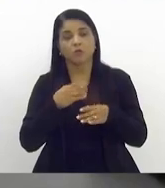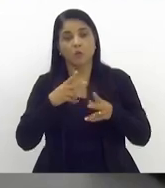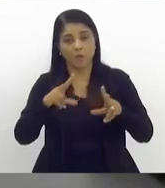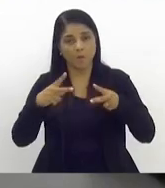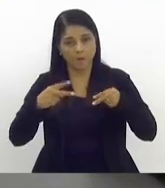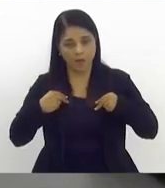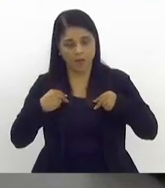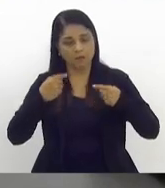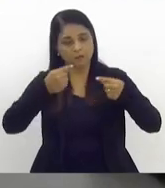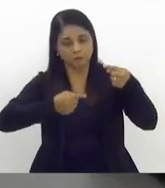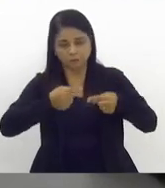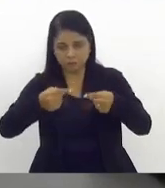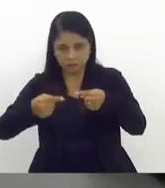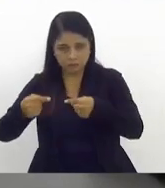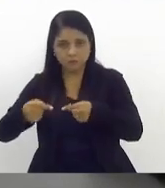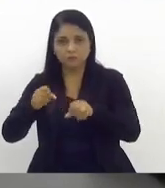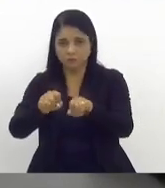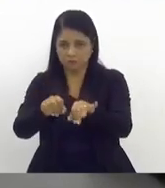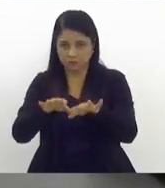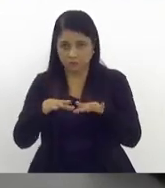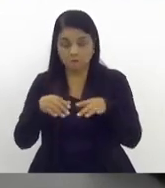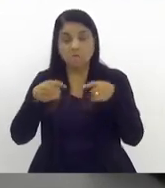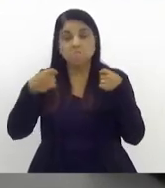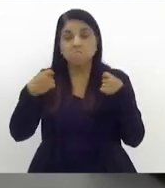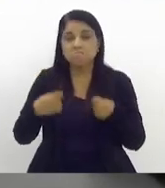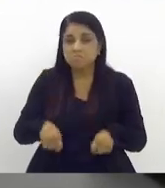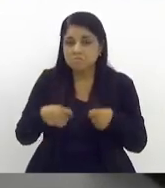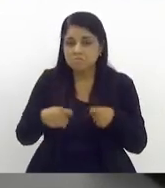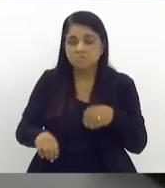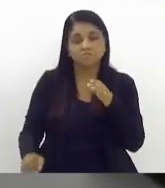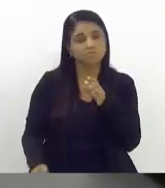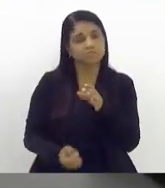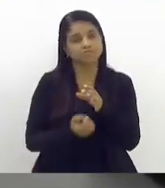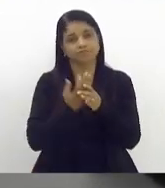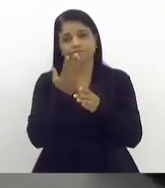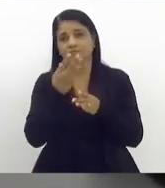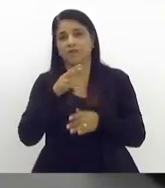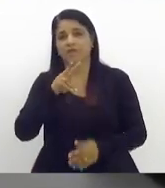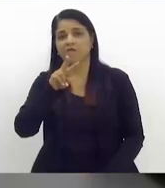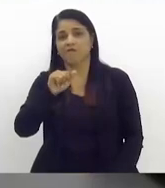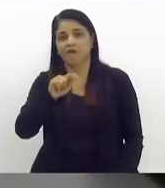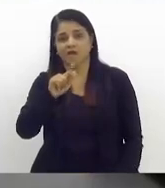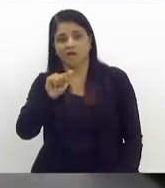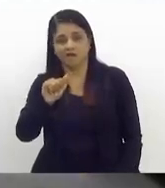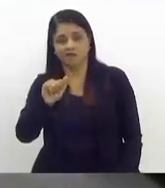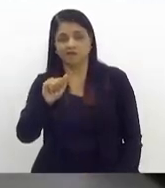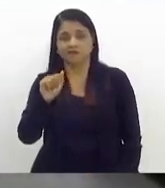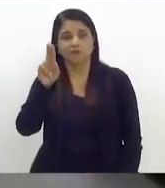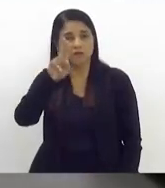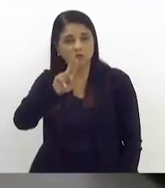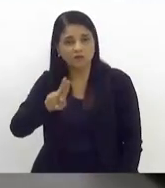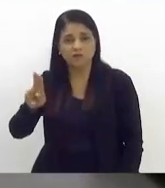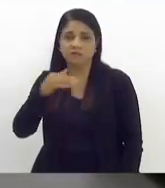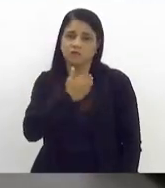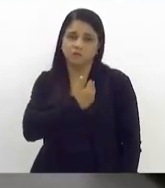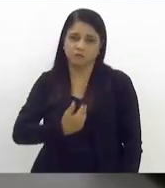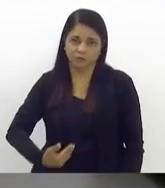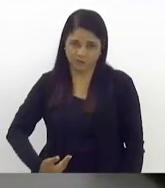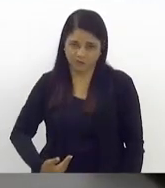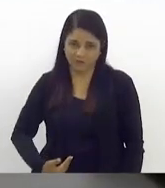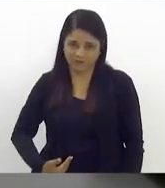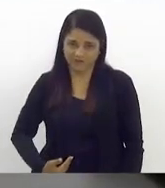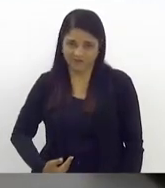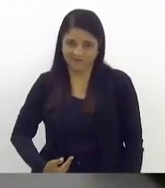No mérito, eu acho assim, a gente está precisando criar mais vagas na universidade pública. Quanto mais